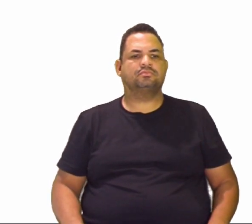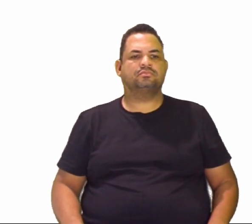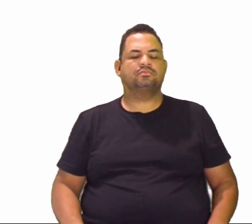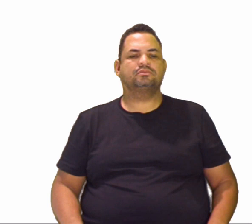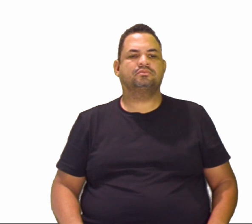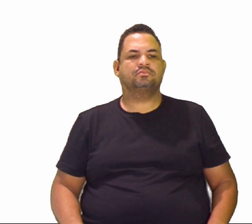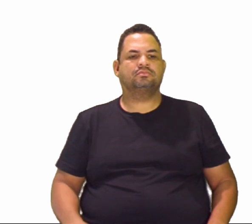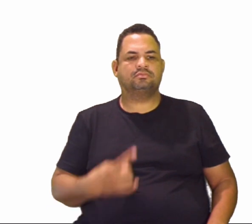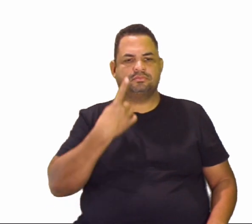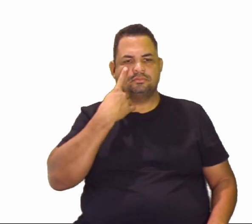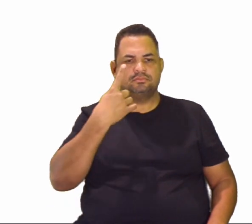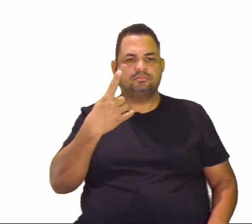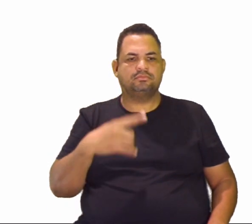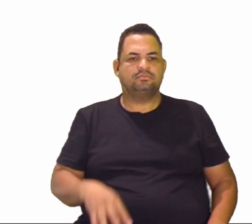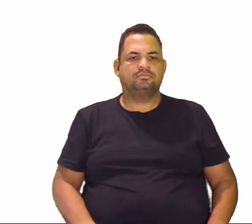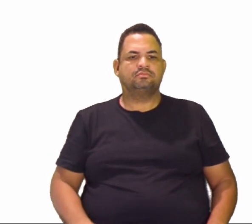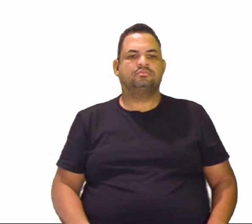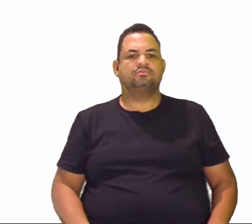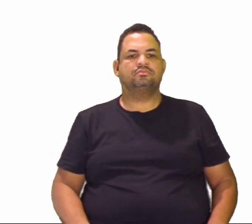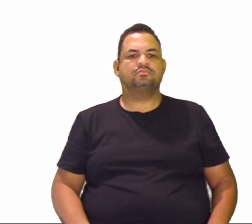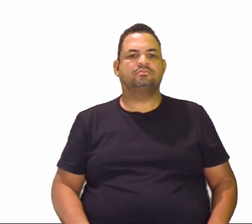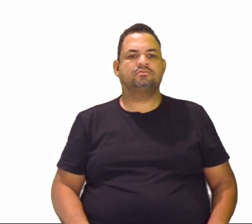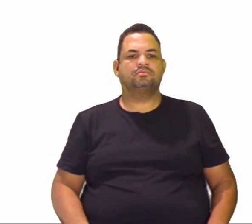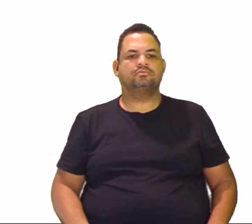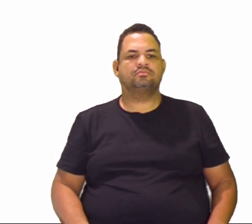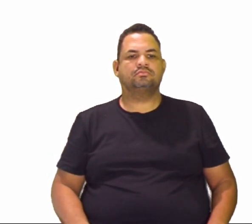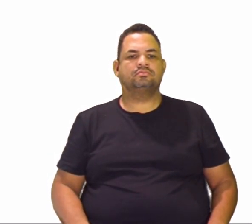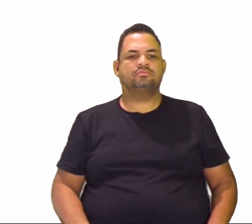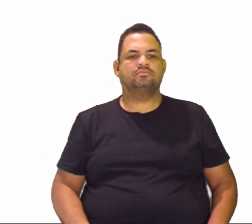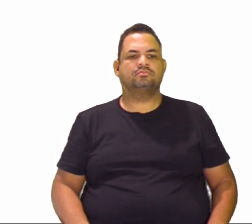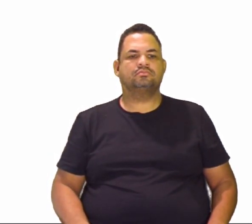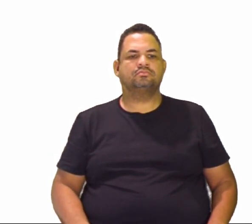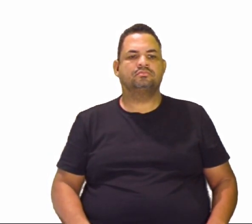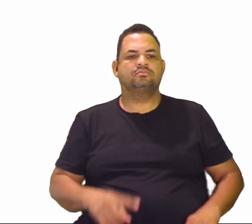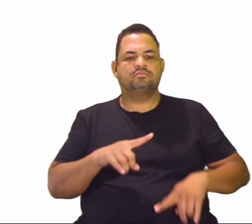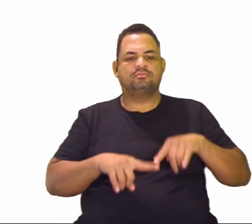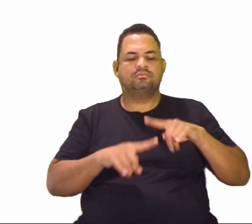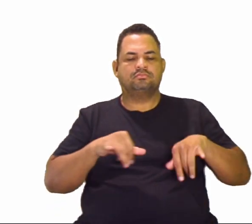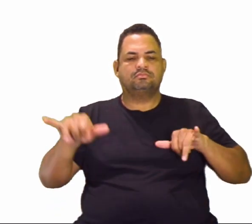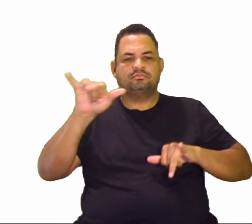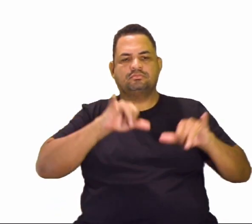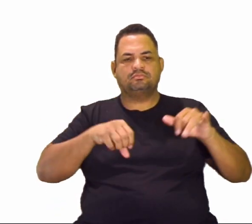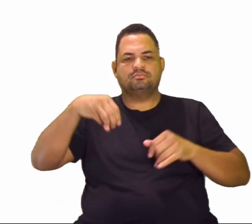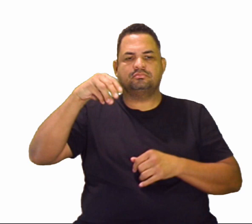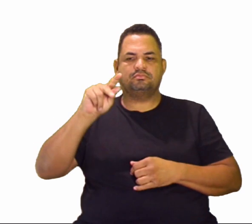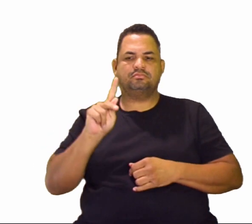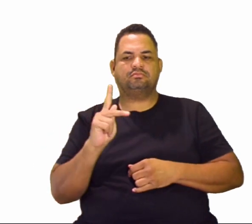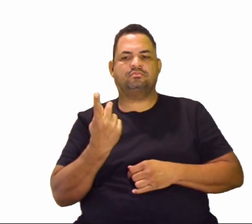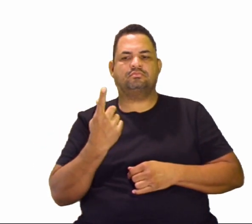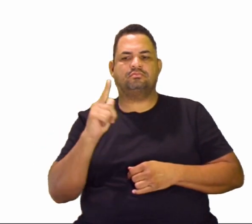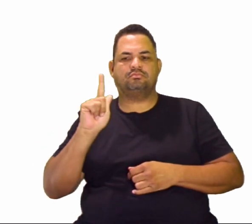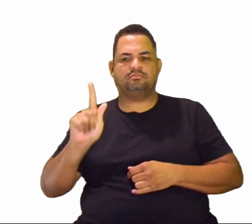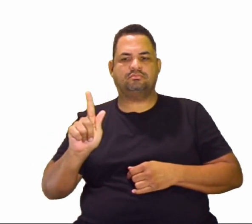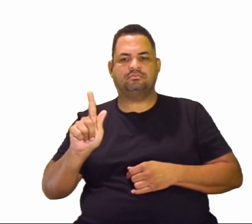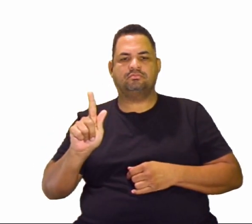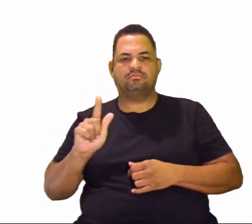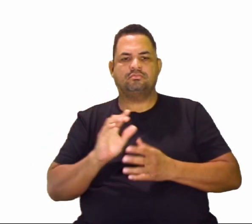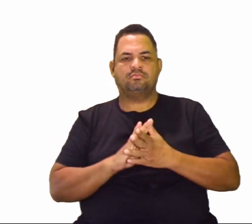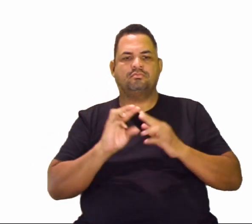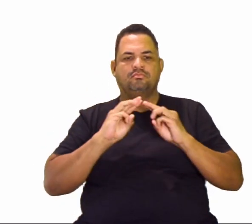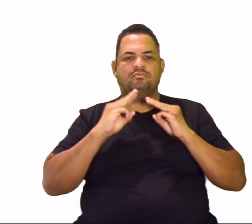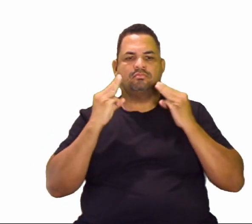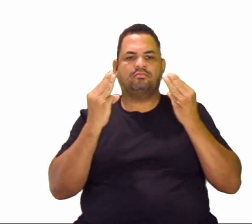exatamente, vamos ver aqui, ó. Aqui eu tenho o elemento químico mercúrio e a